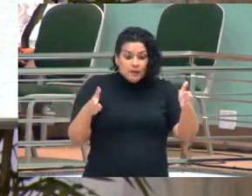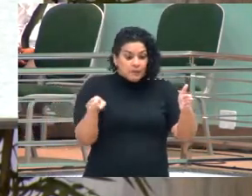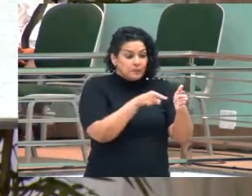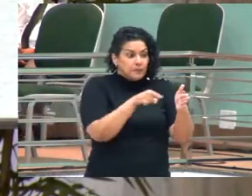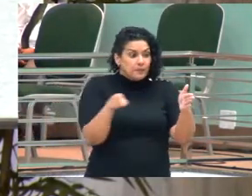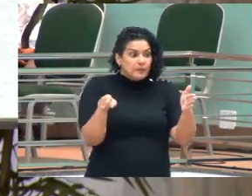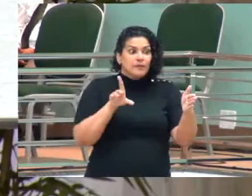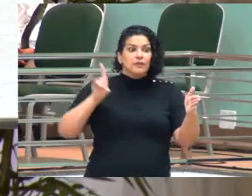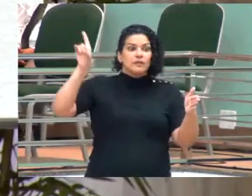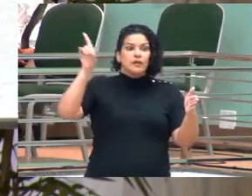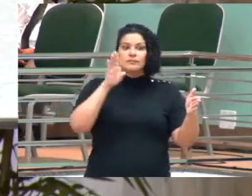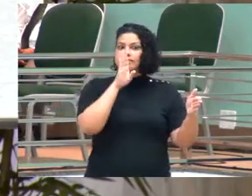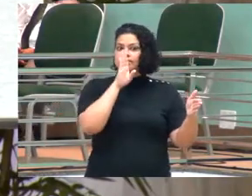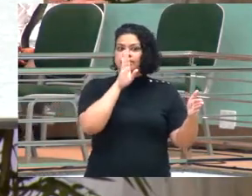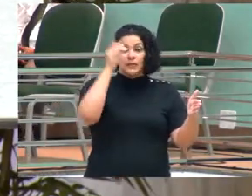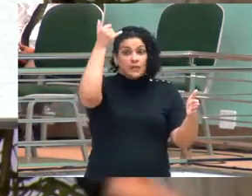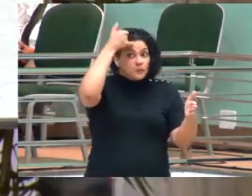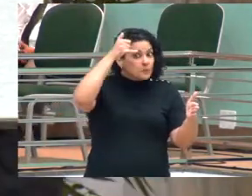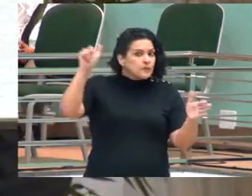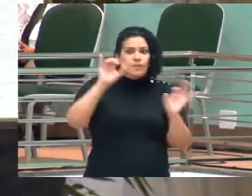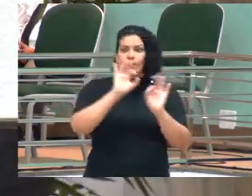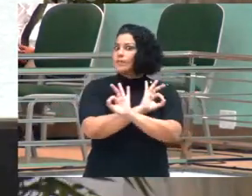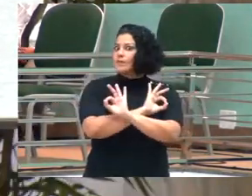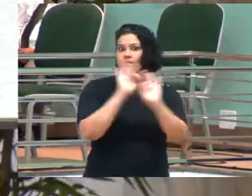mensagem. A minha mensagem.